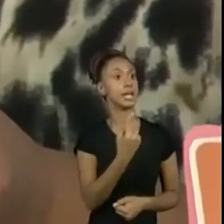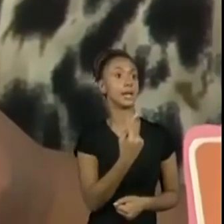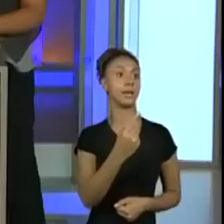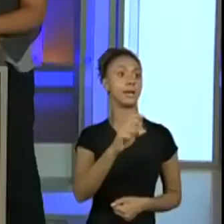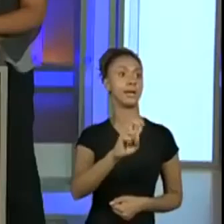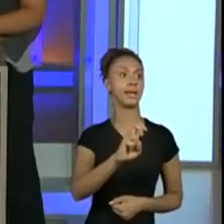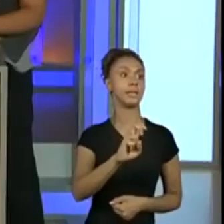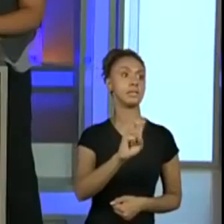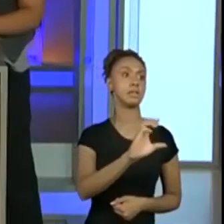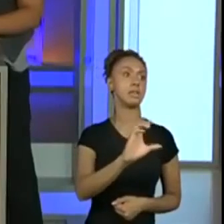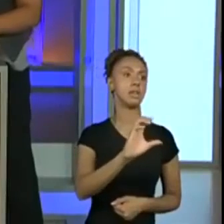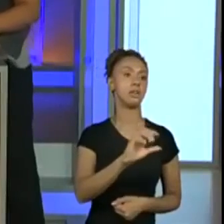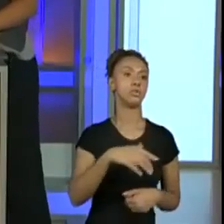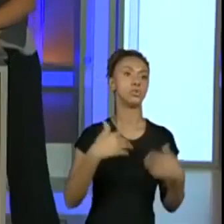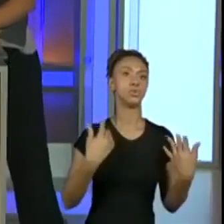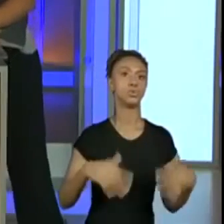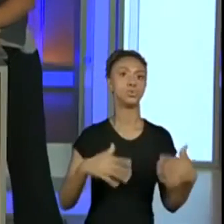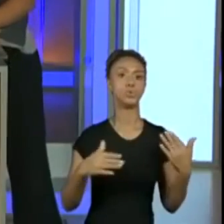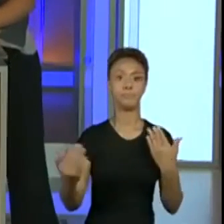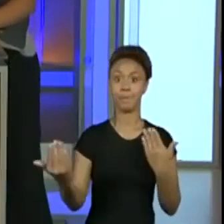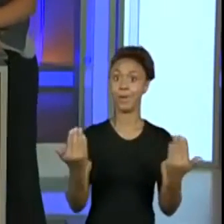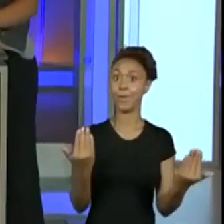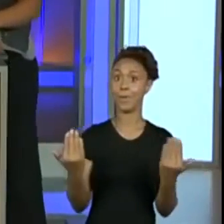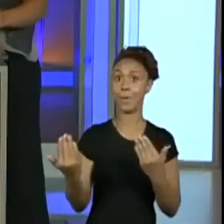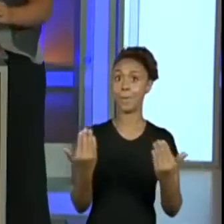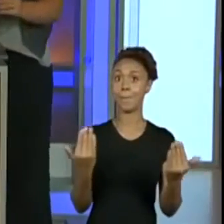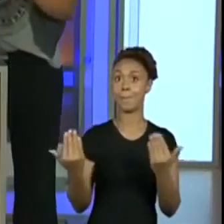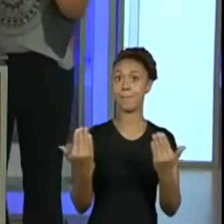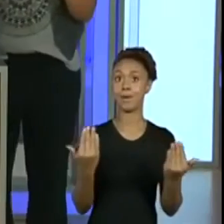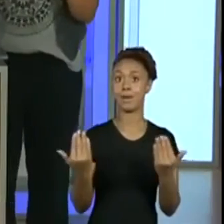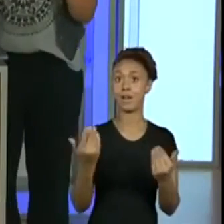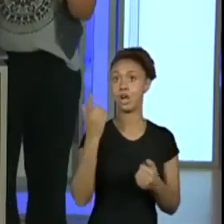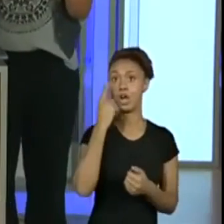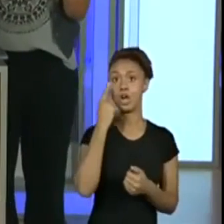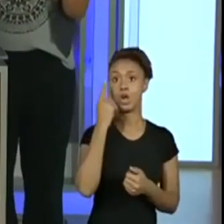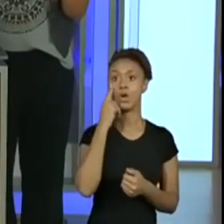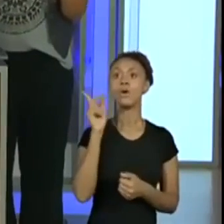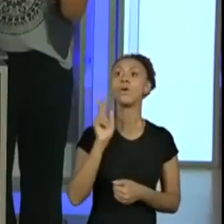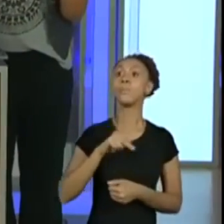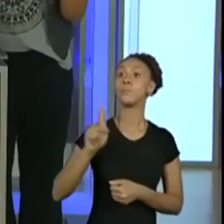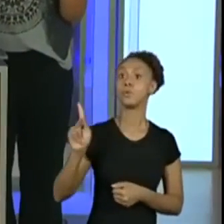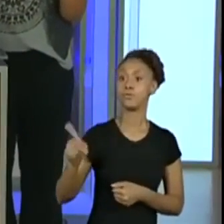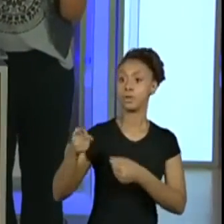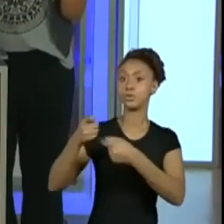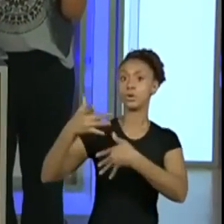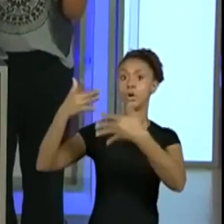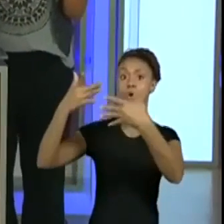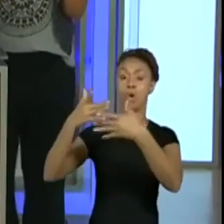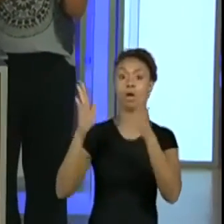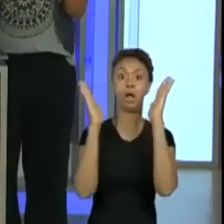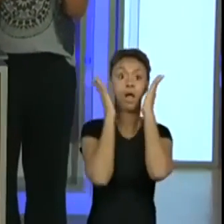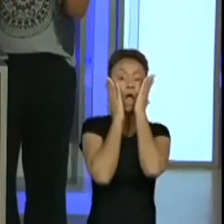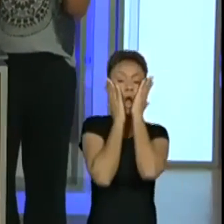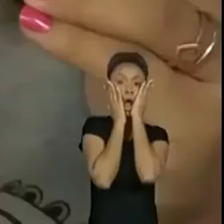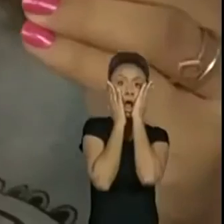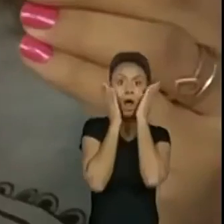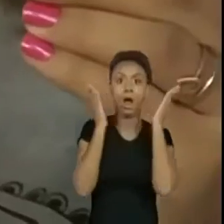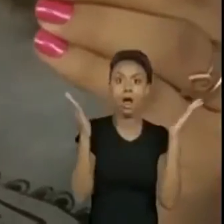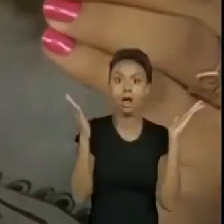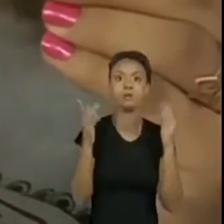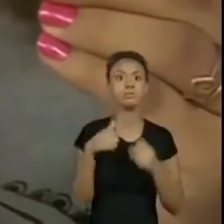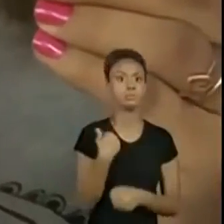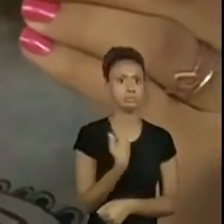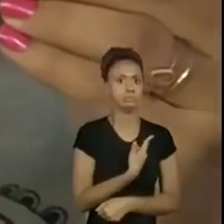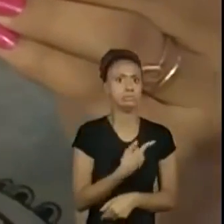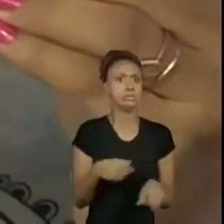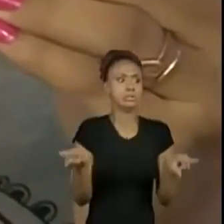R$27,15. Olha só, vamos comparar? A nossa colega, a professora Eloá, está horrorizada com esses preços. A gente